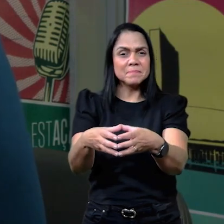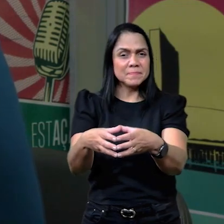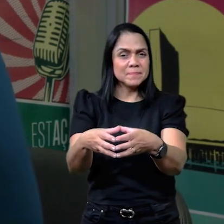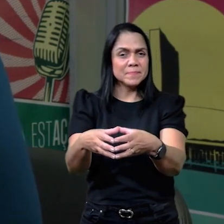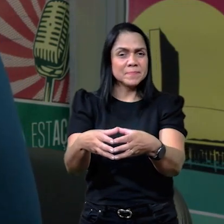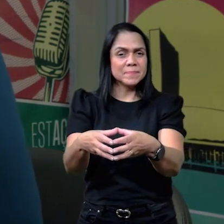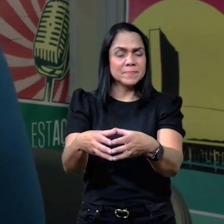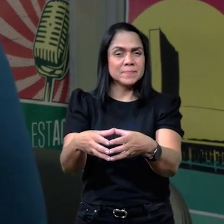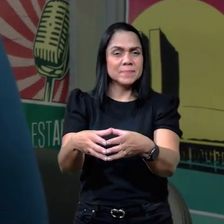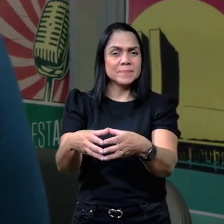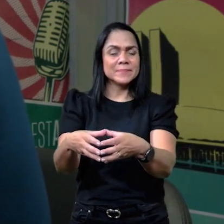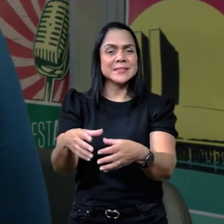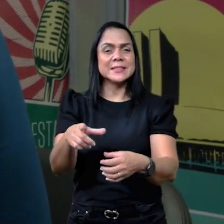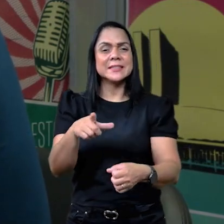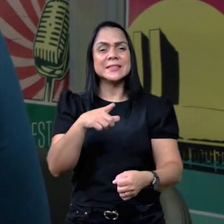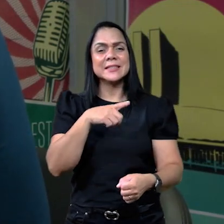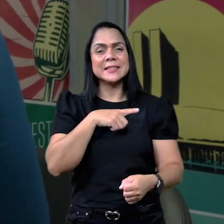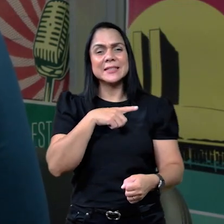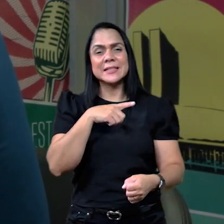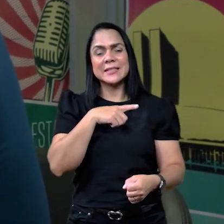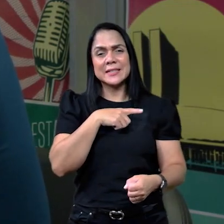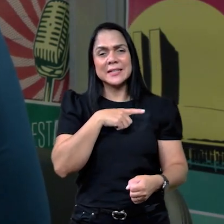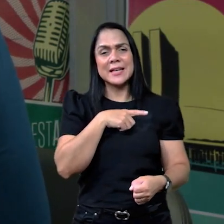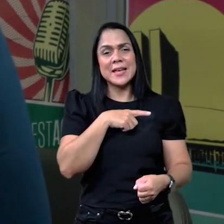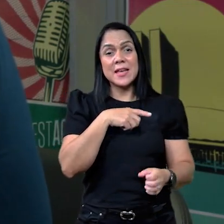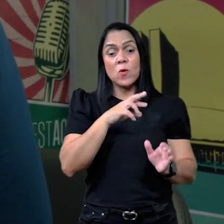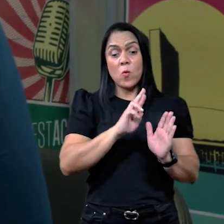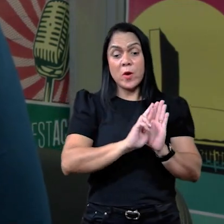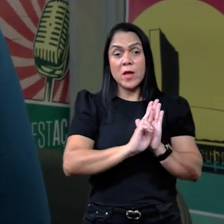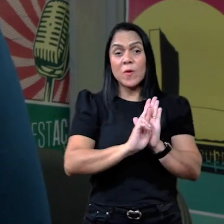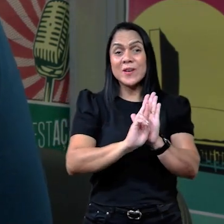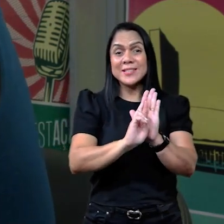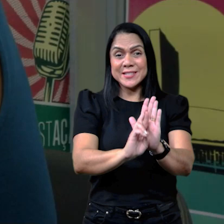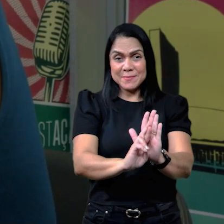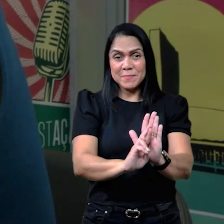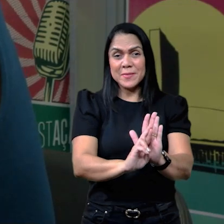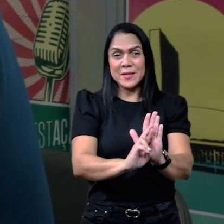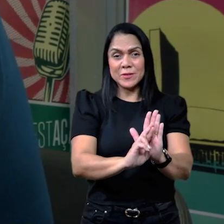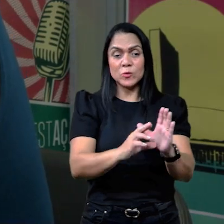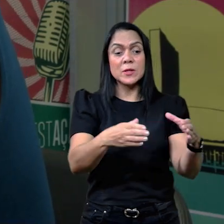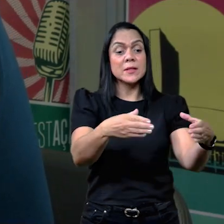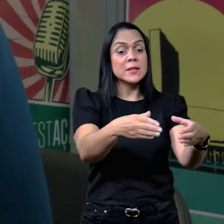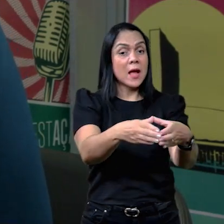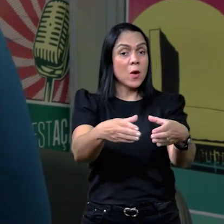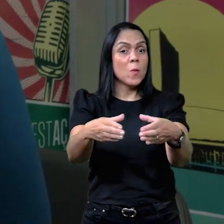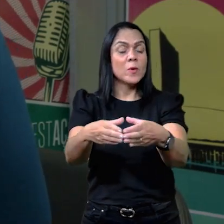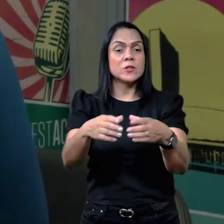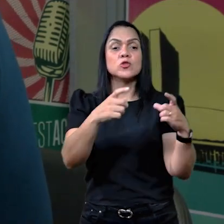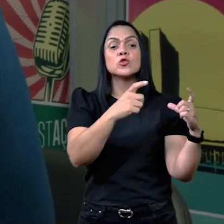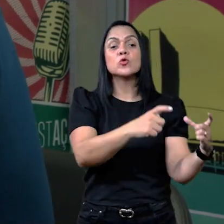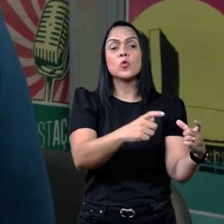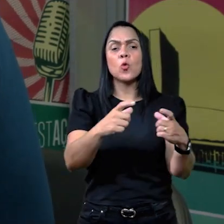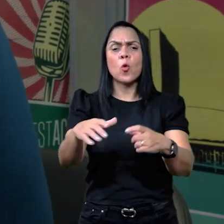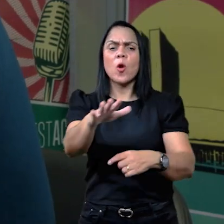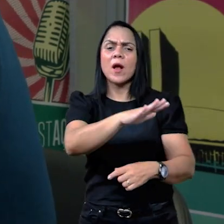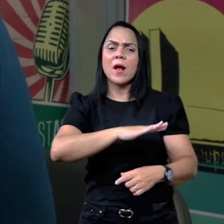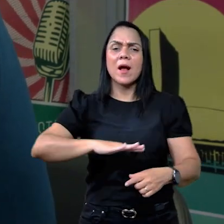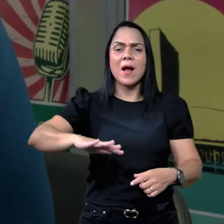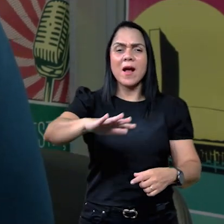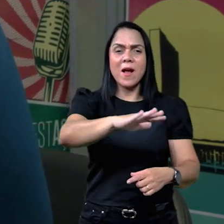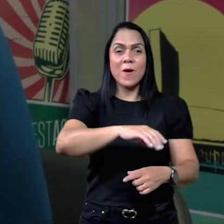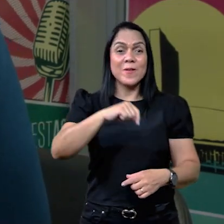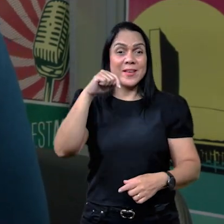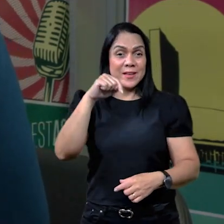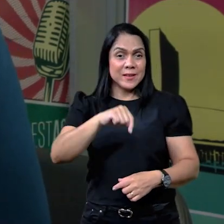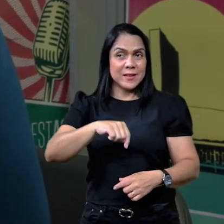que é internacionalmente reconhecido como comunidades locais, né? Aqui no Brasil a gente